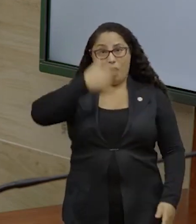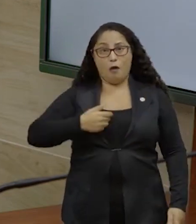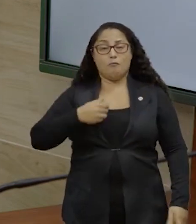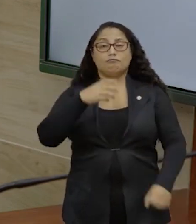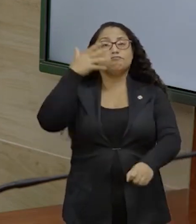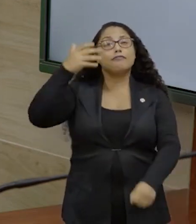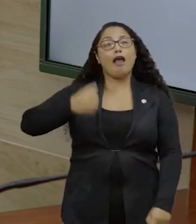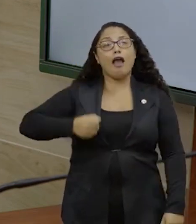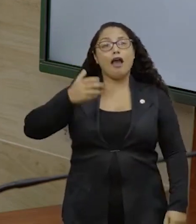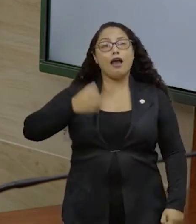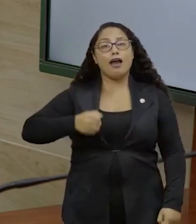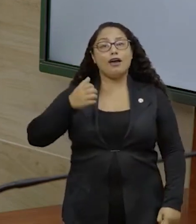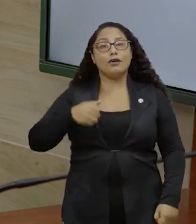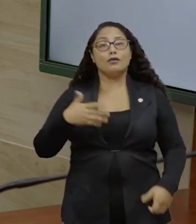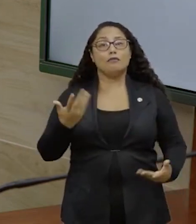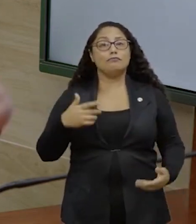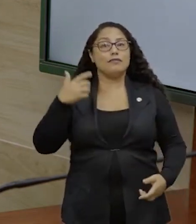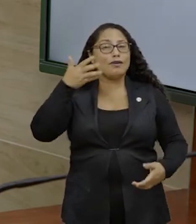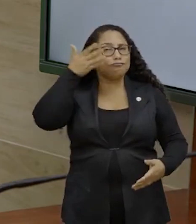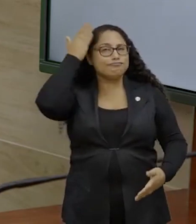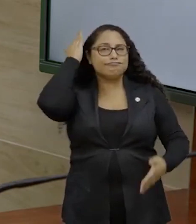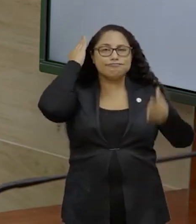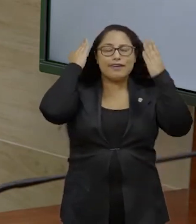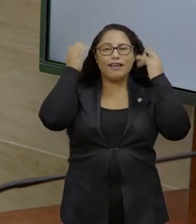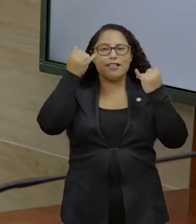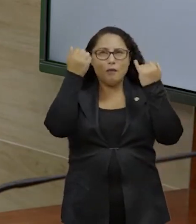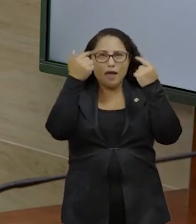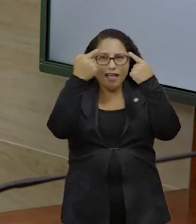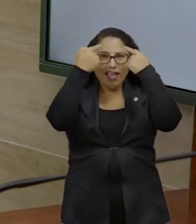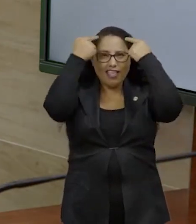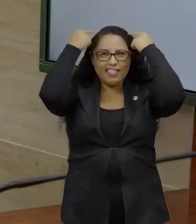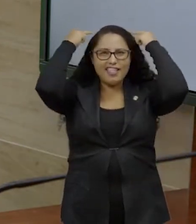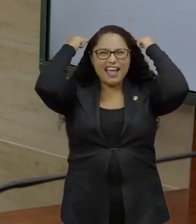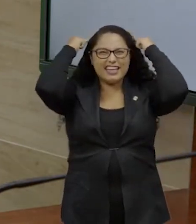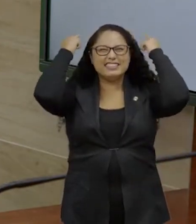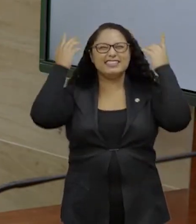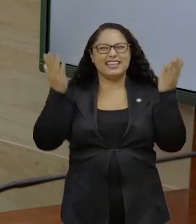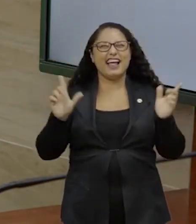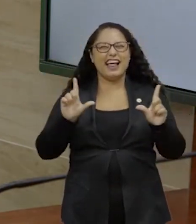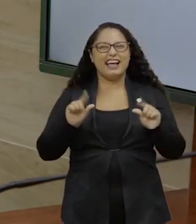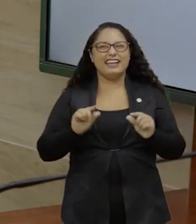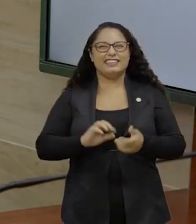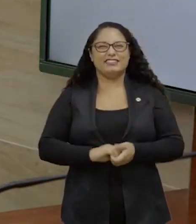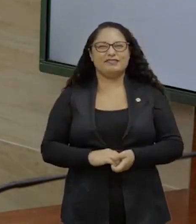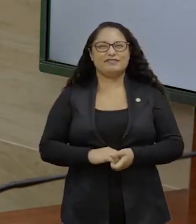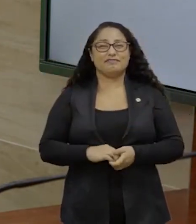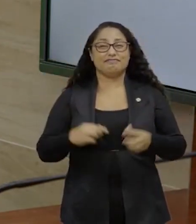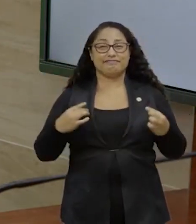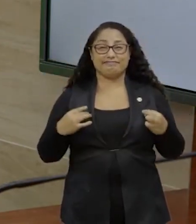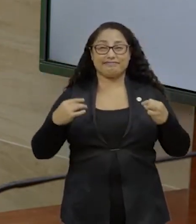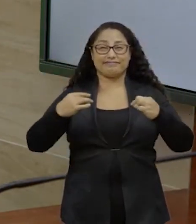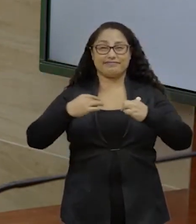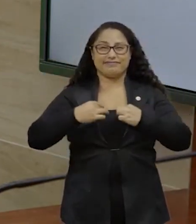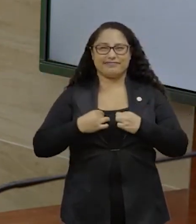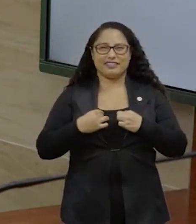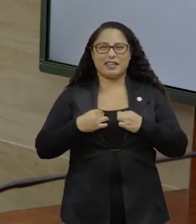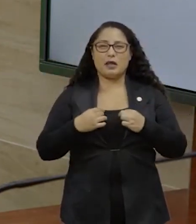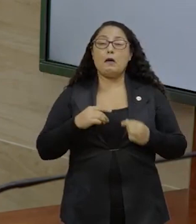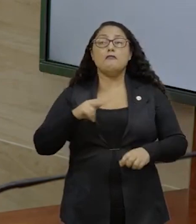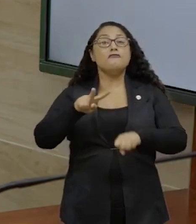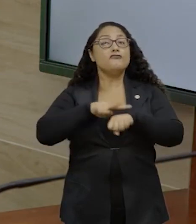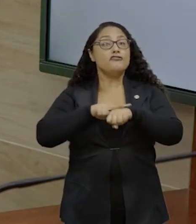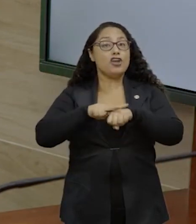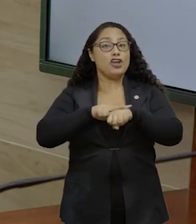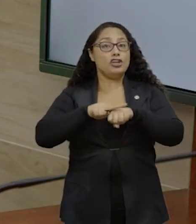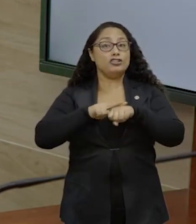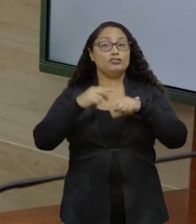branco, meu cabelo, né, tem umas entradinhas aqui, estou vestindo uma camiseta polo